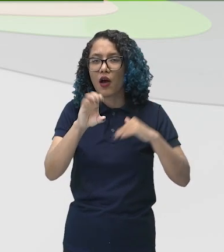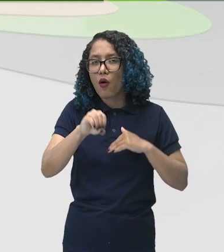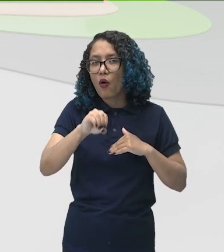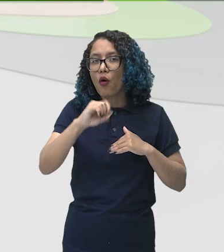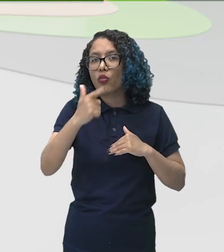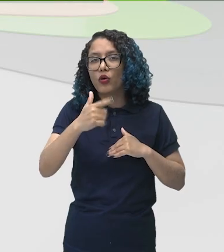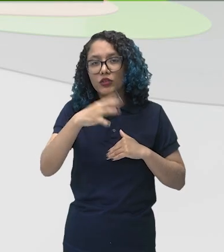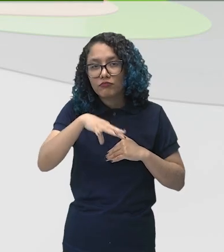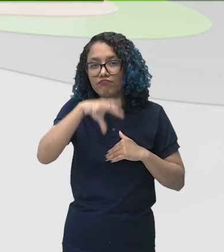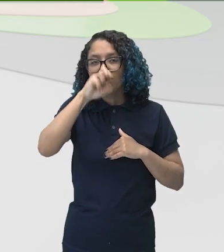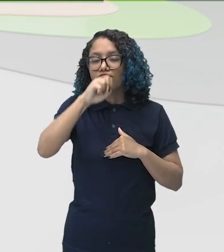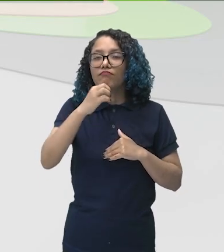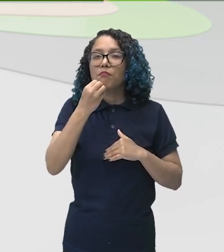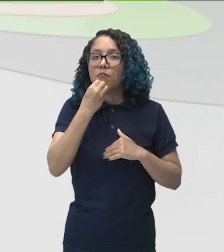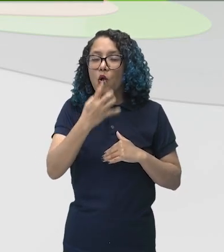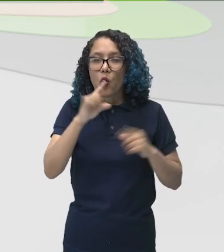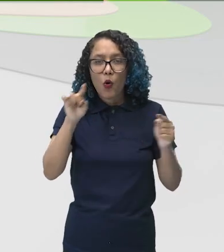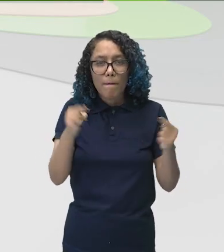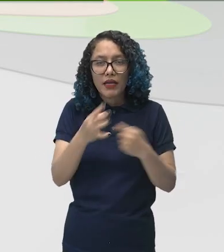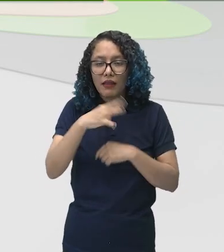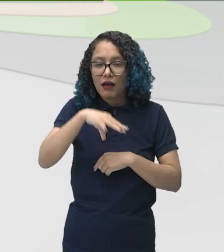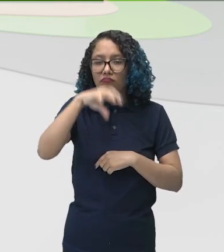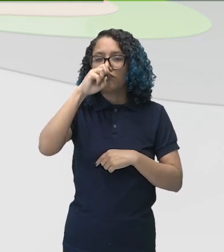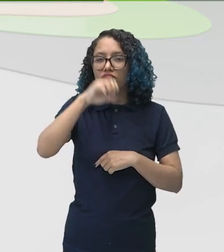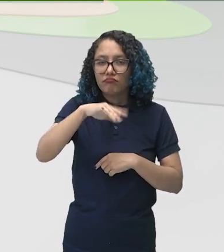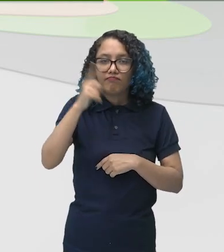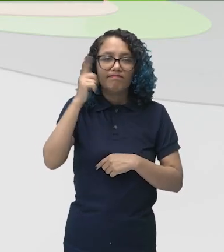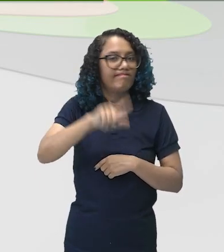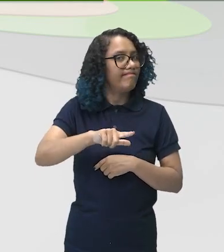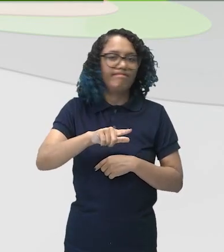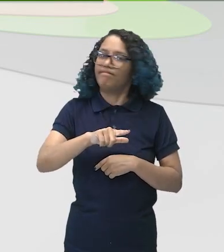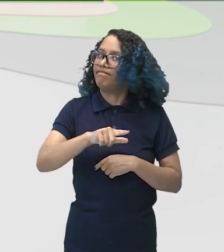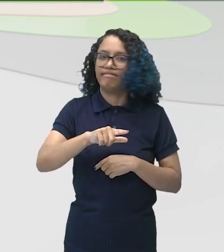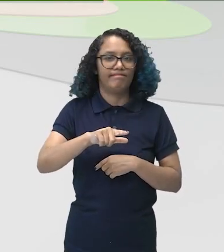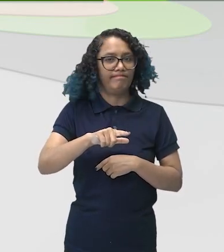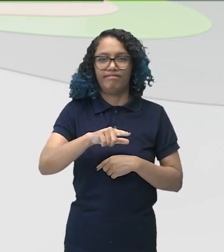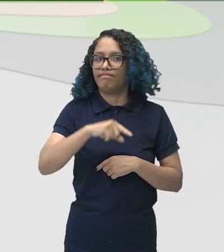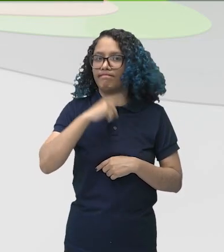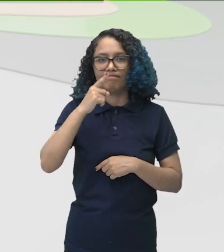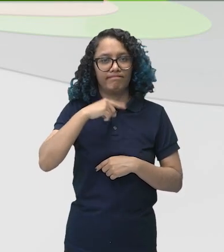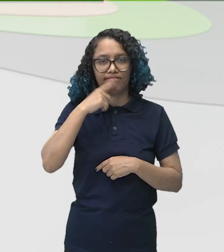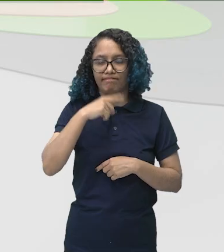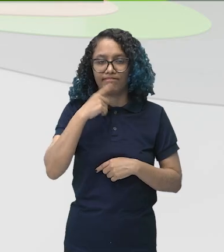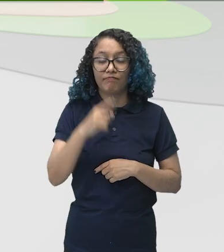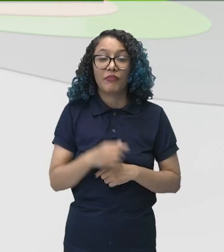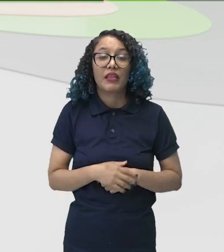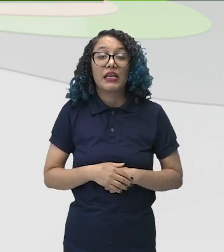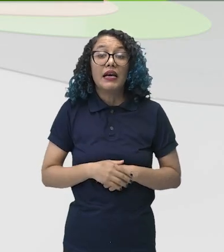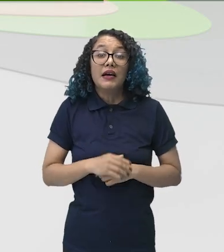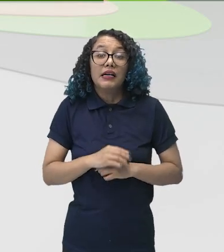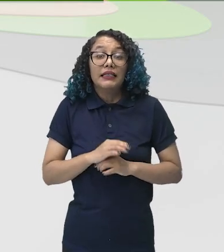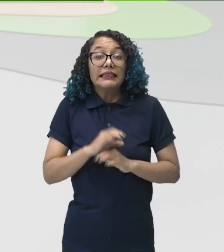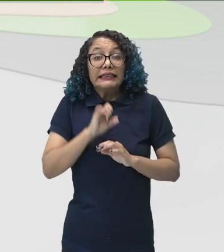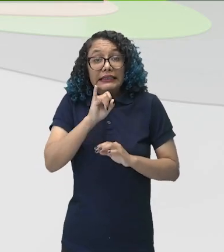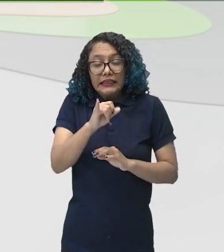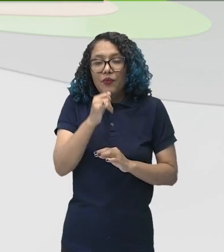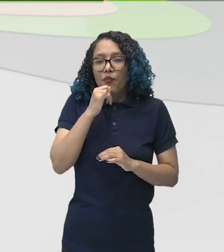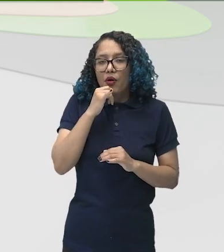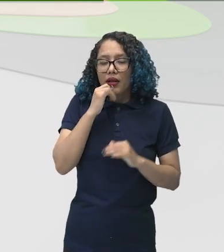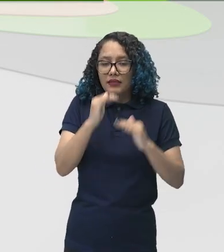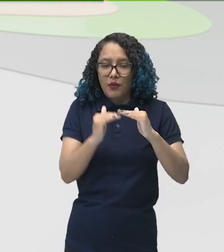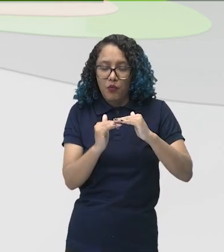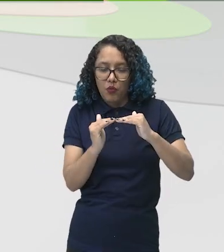oxigênio suficiente para nós respirarmos. E, por outro lado, se essa concentração